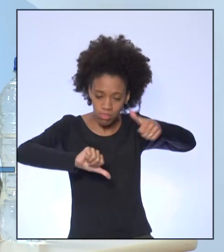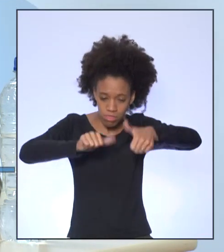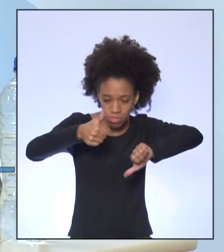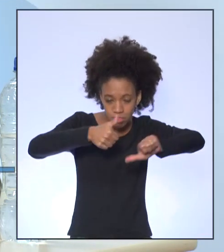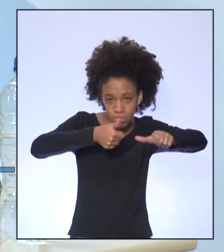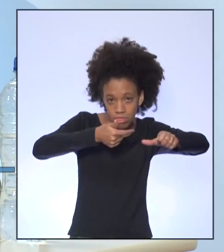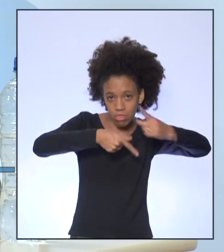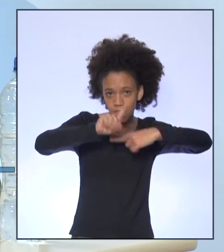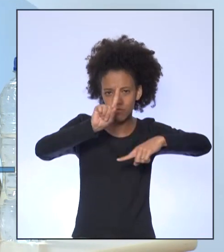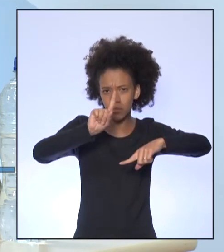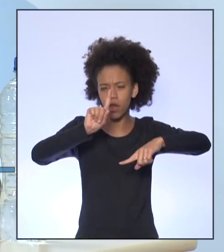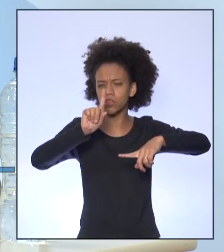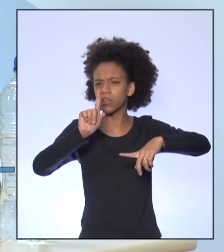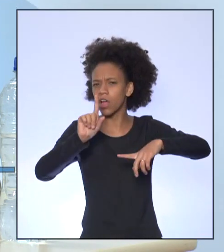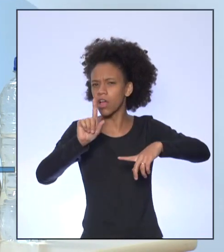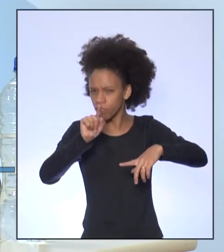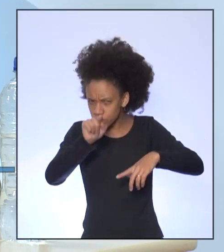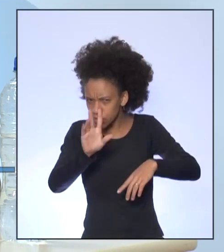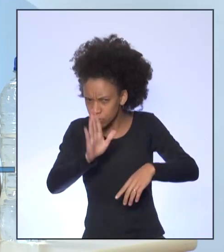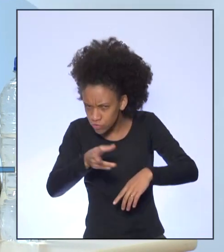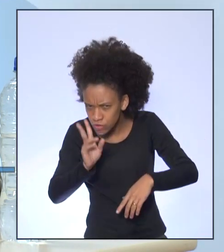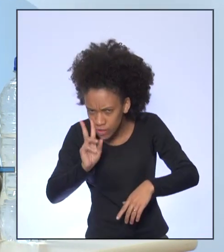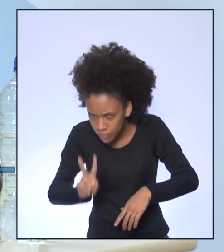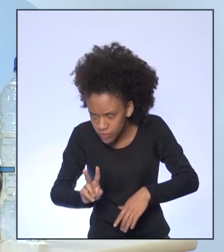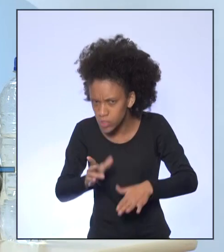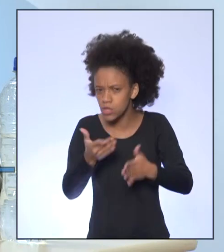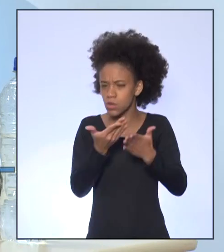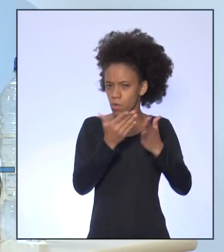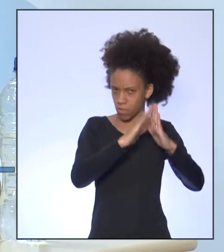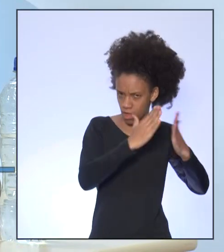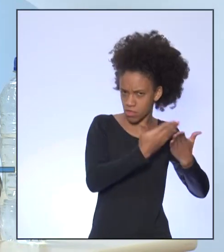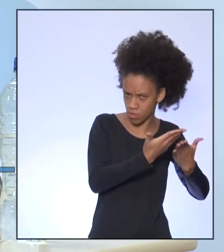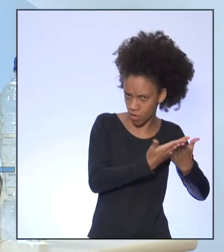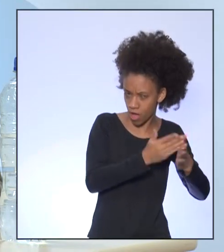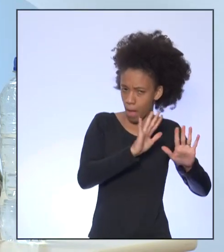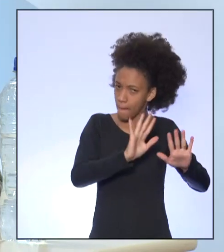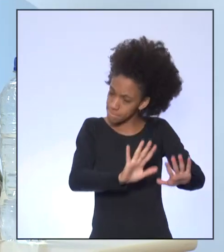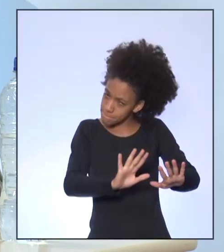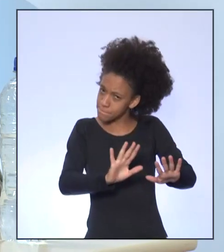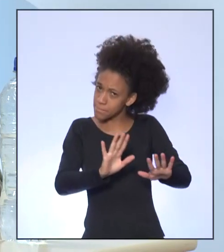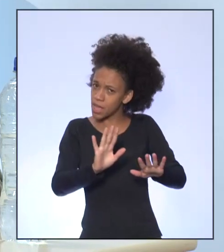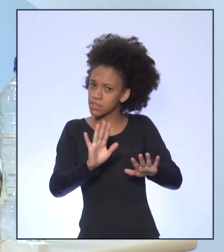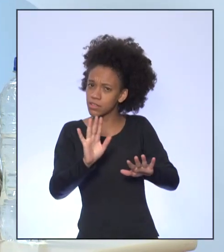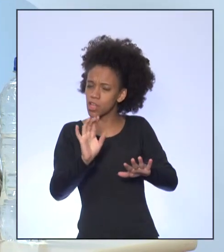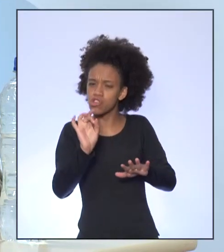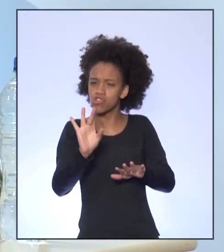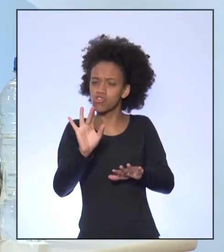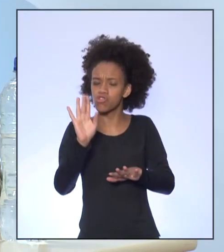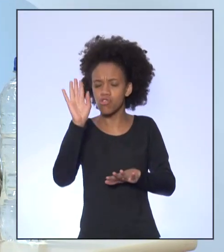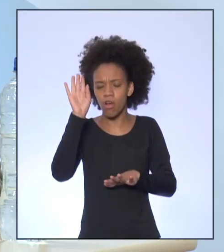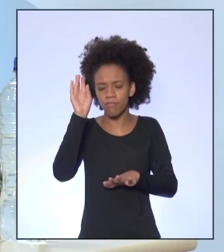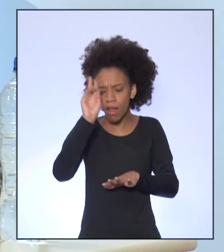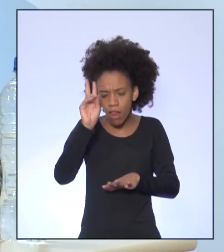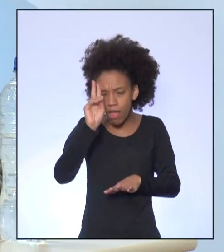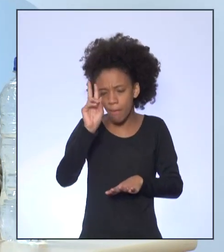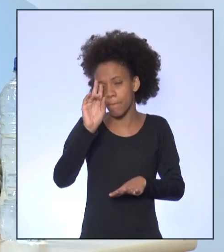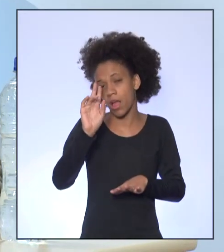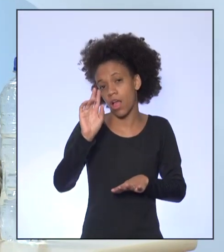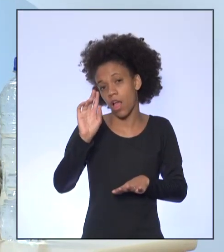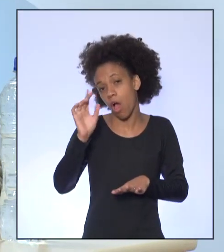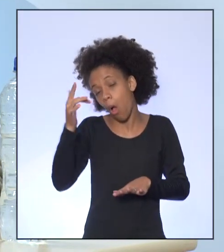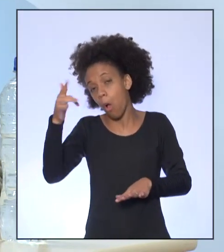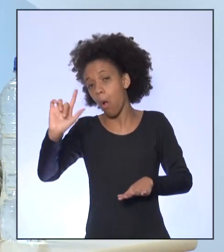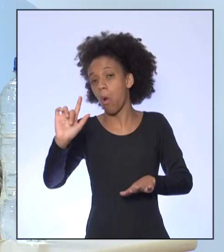de vocês já devem ter visto isso na escola, então a gente vai relembrar. Alguns não, pode ser novidade, tá? Então, a ideia agora é a